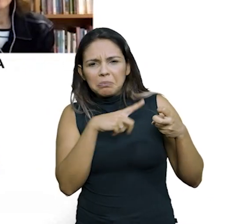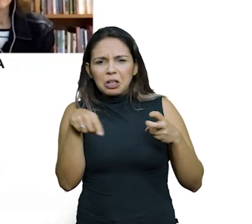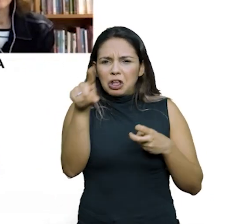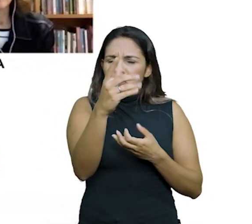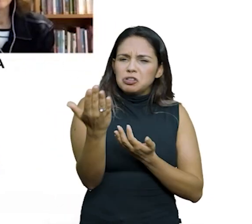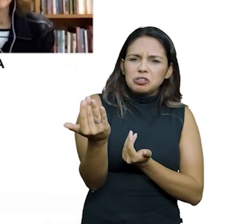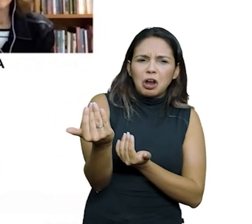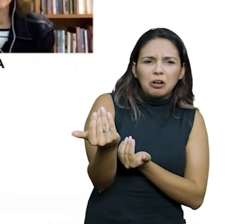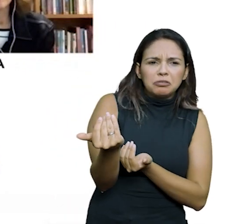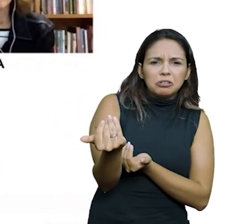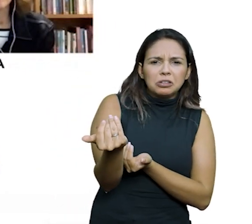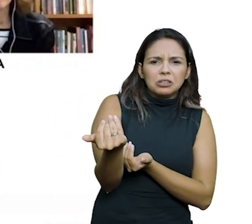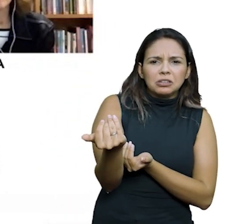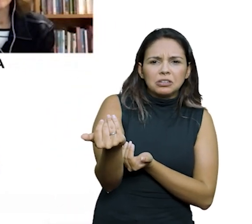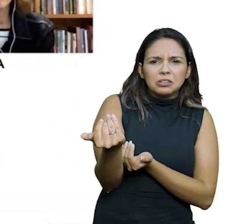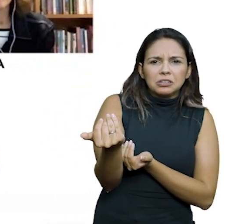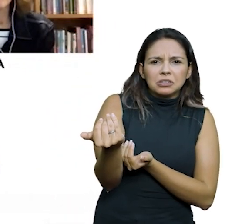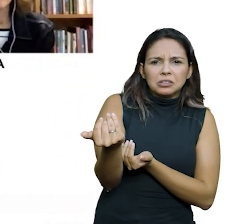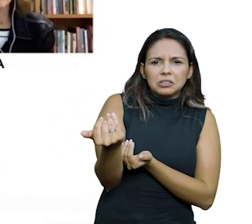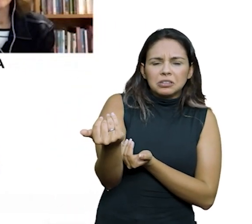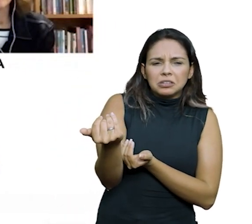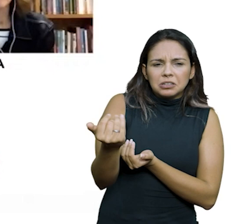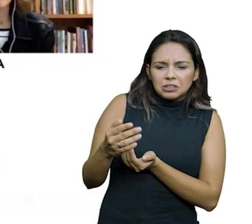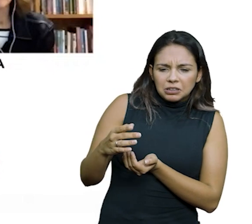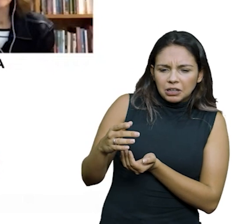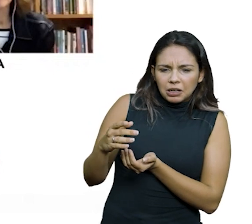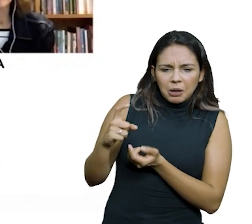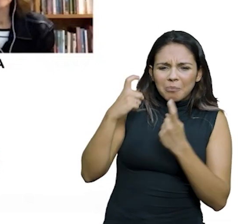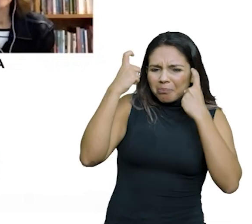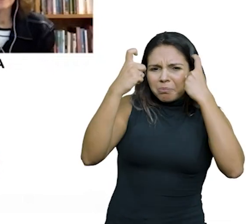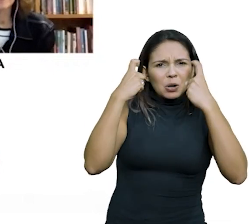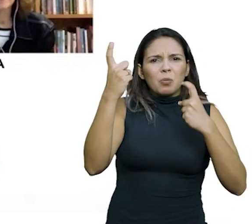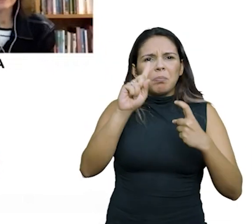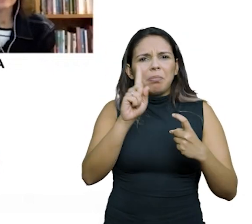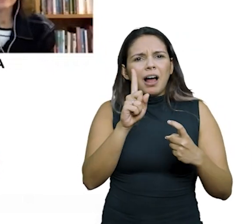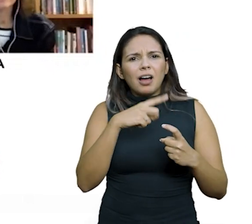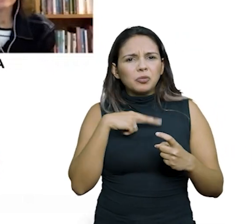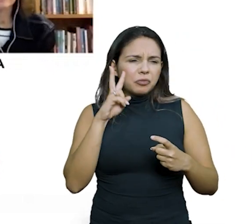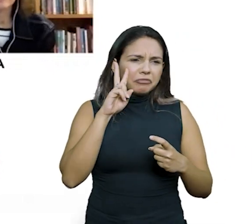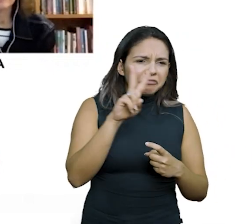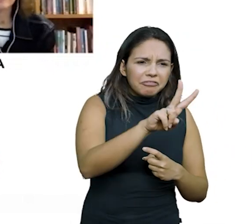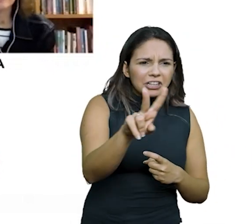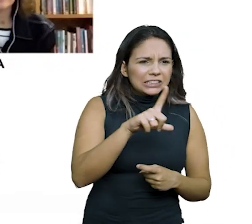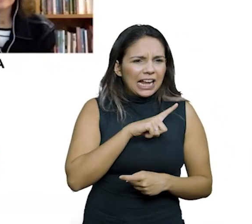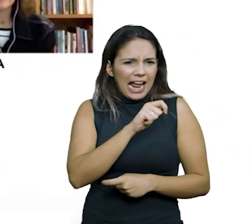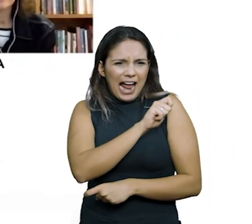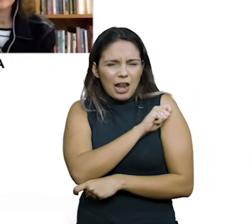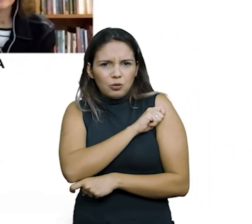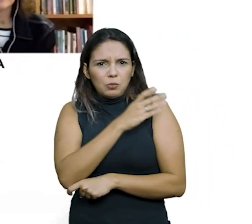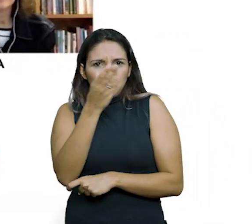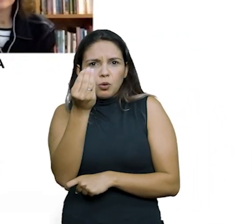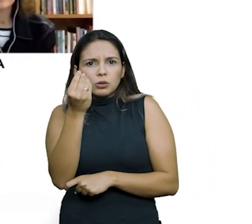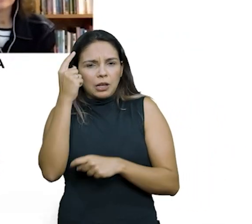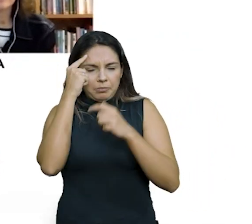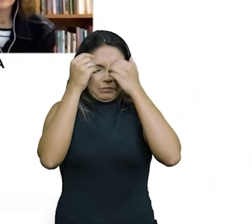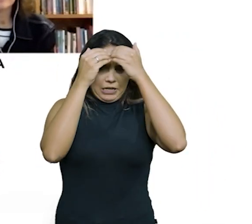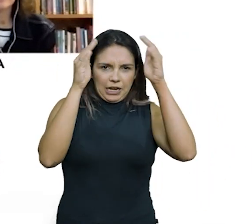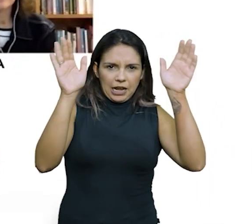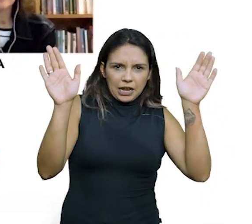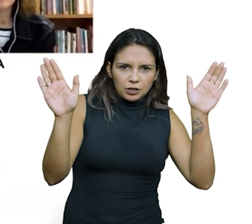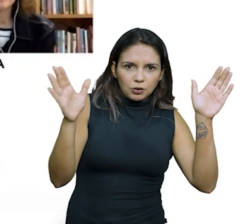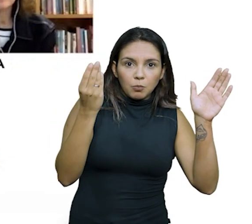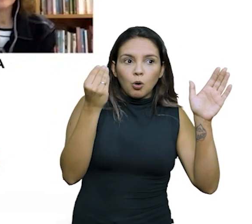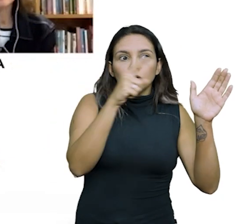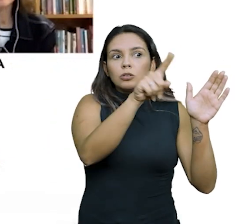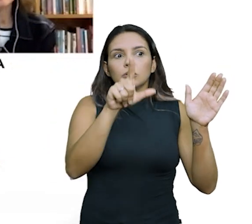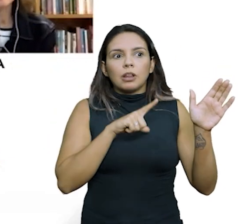estão meio que à margem de tudo que está acontecendo. Eu tenho a oportunidade de ter alunos muito cabeça abertas, que estão